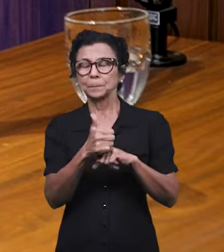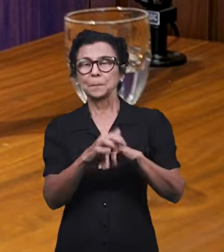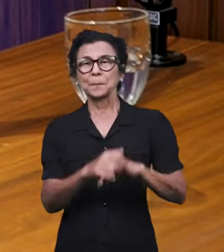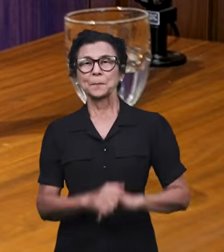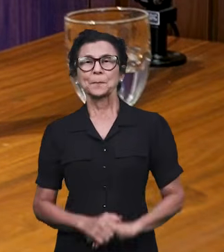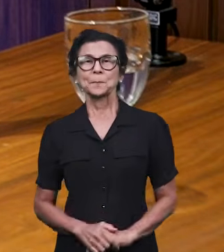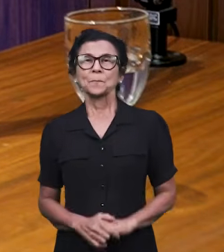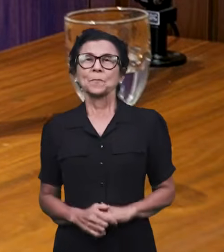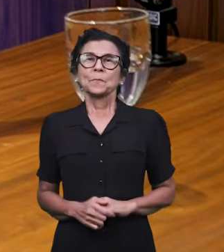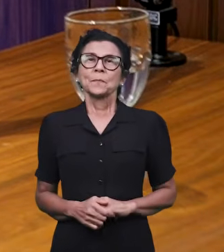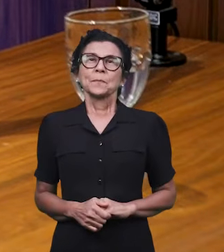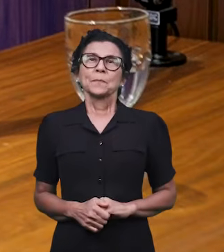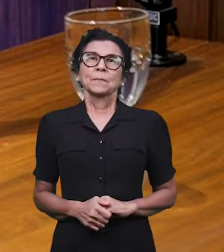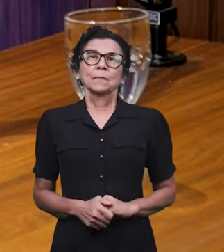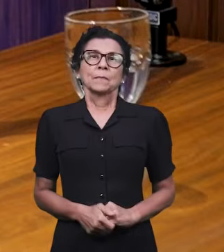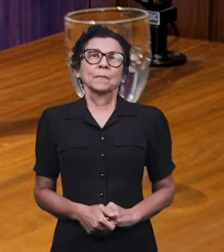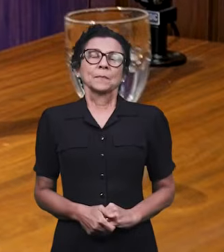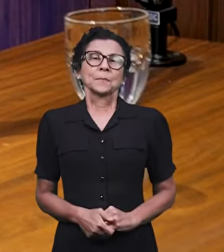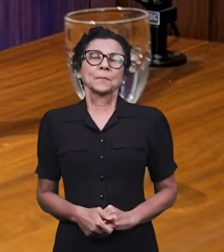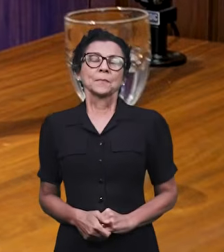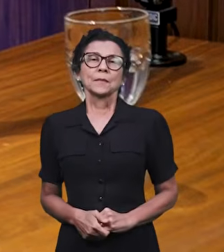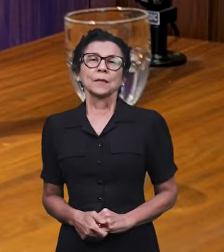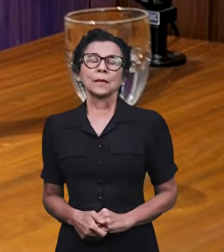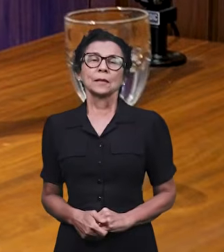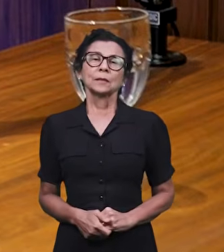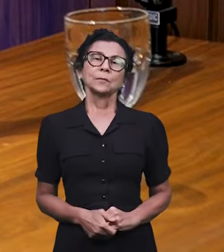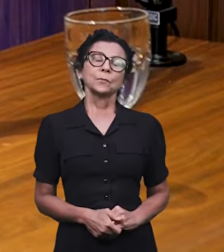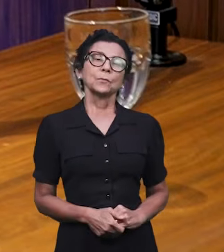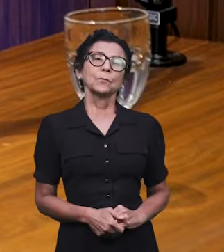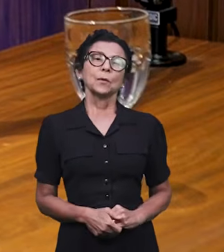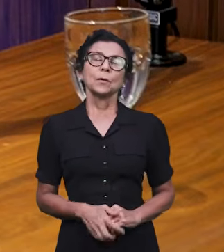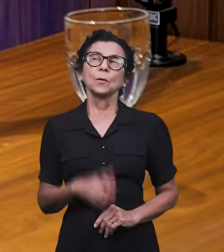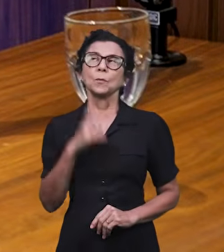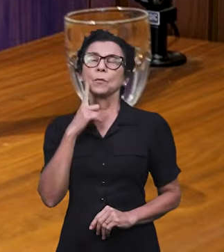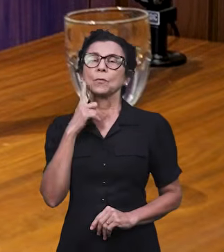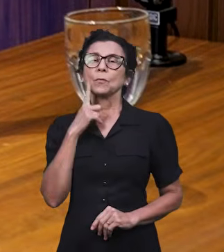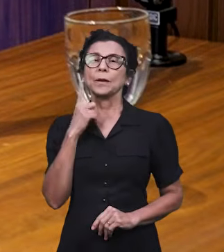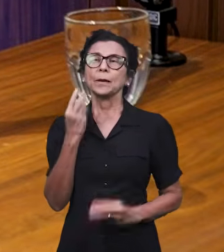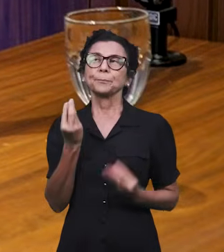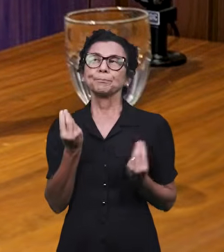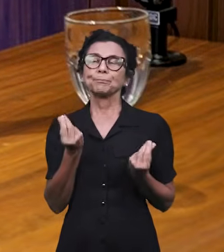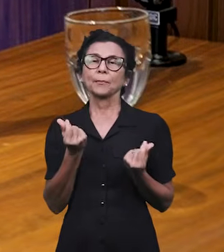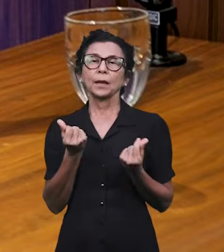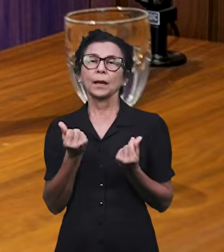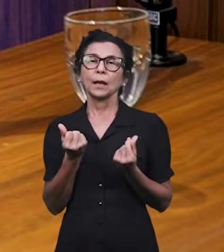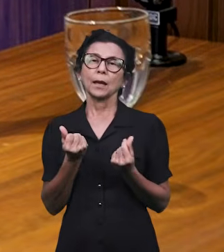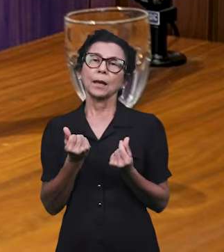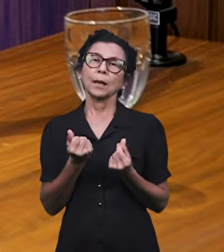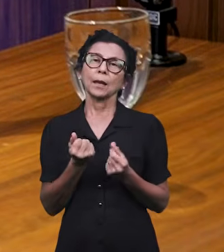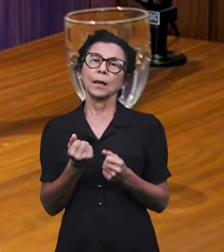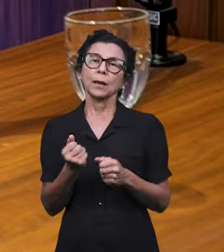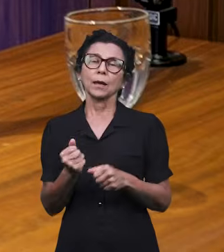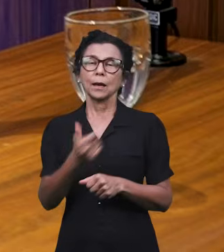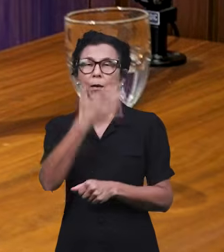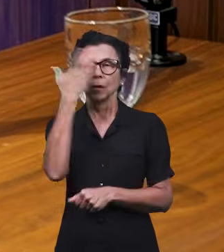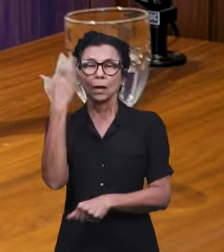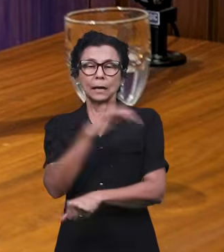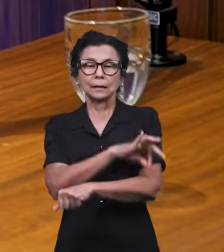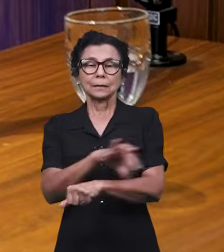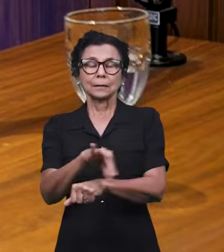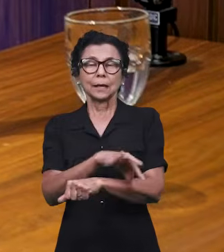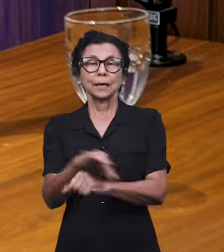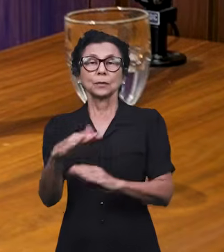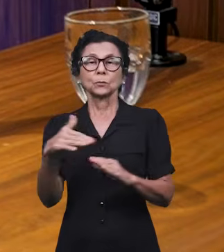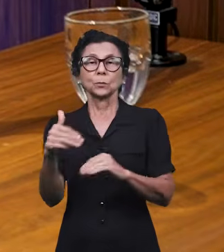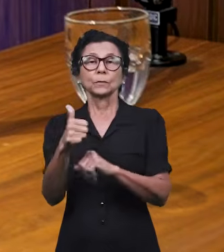trabalhar um pouquinho sobre essa visão do arquiteto, a visão aqui do cuidado, né? Como é que Deus ele tem trabalhado na